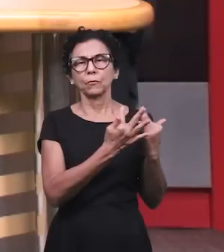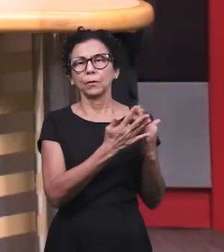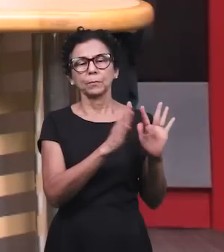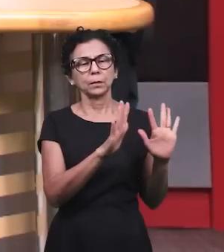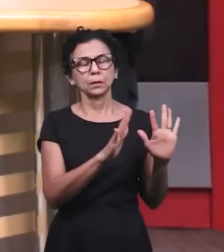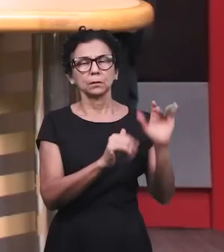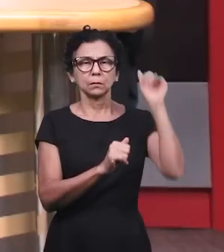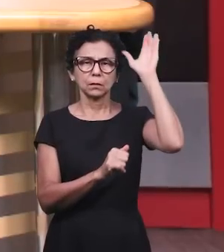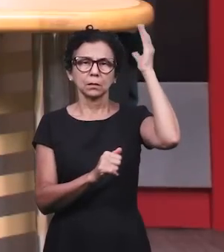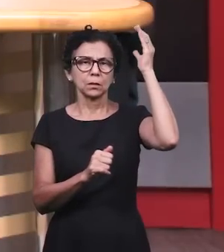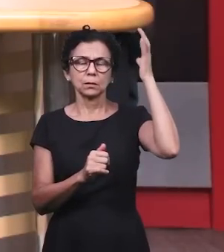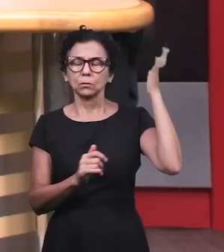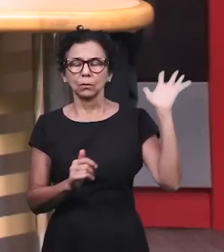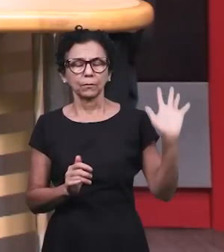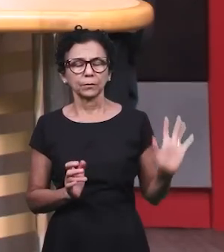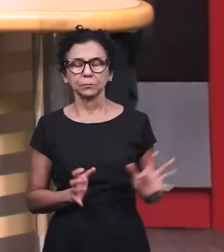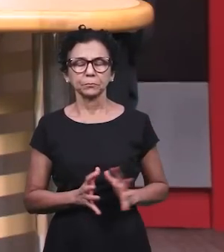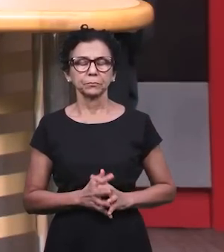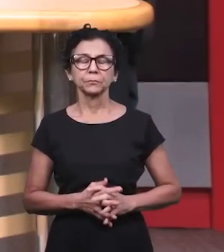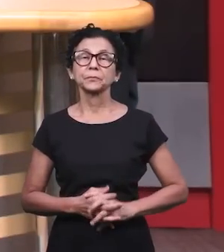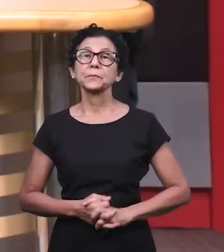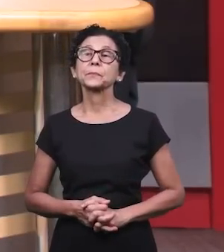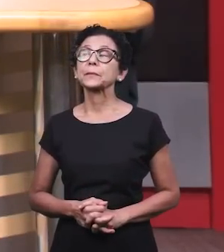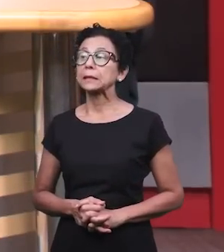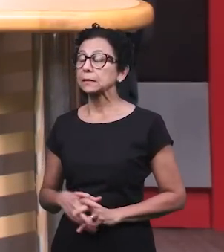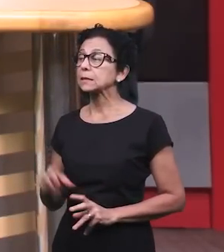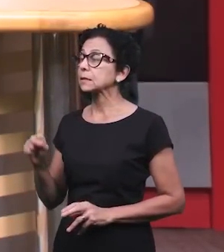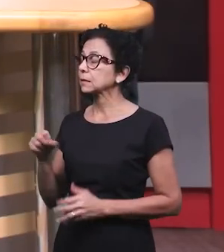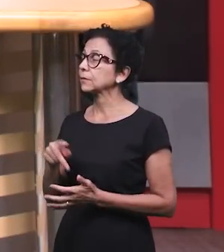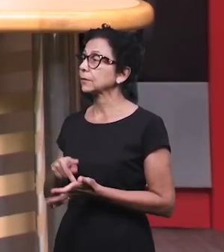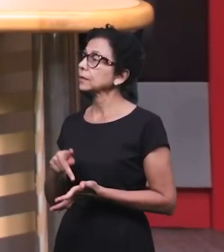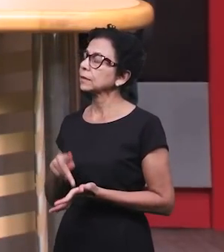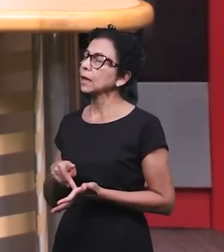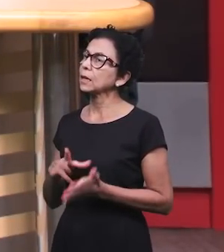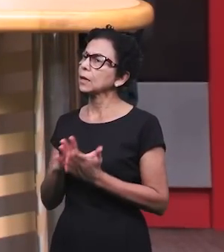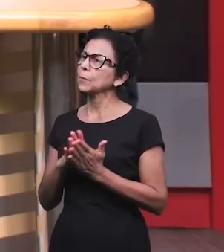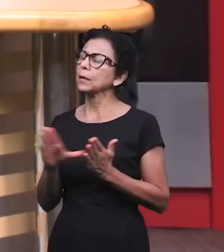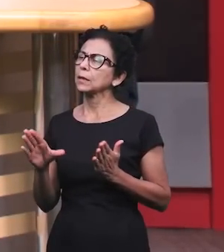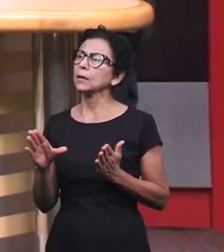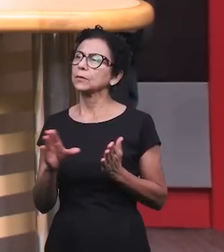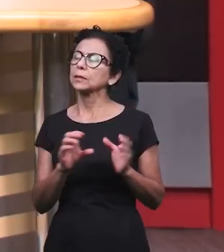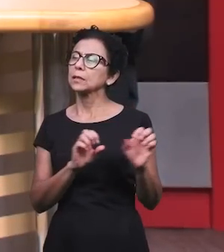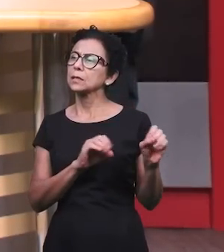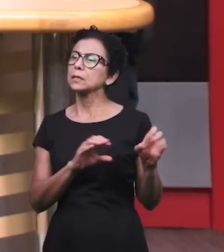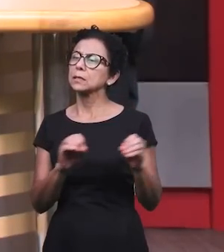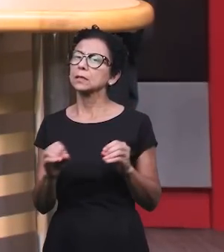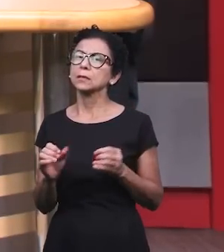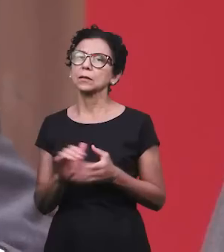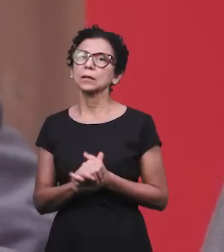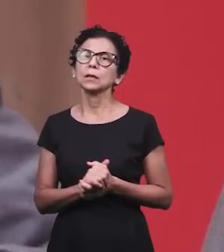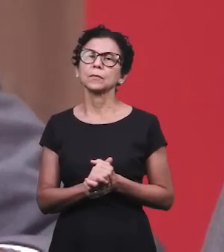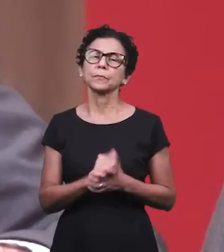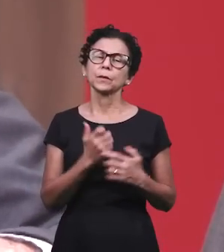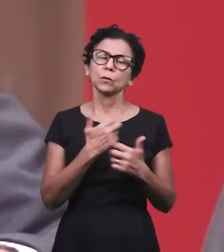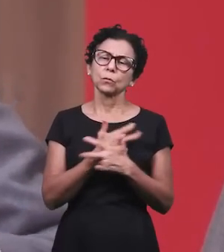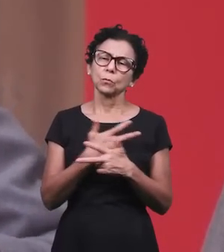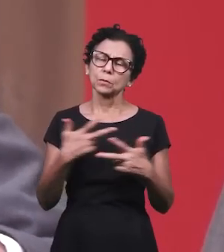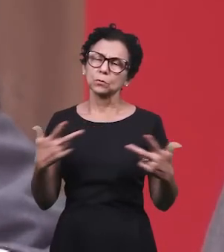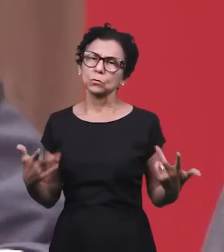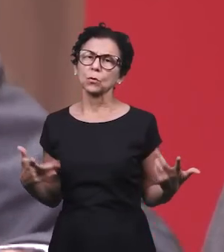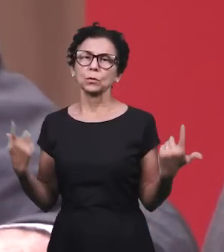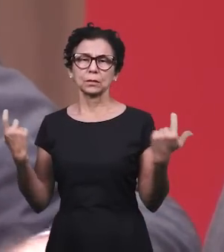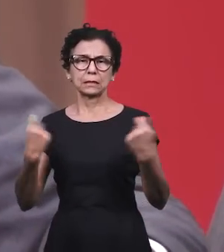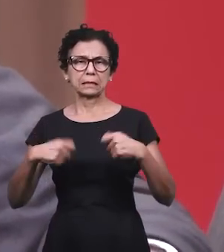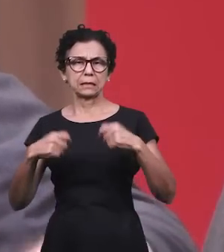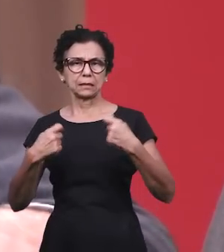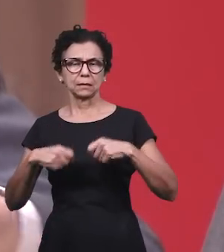com certeza, Marcelo. A palavra até nos ensina isso, né? Tem coisas que você abre para a igreja, tem necessidade sua que